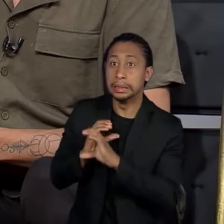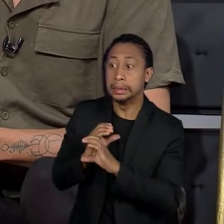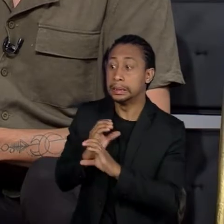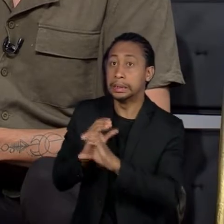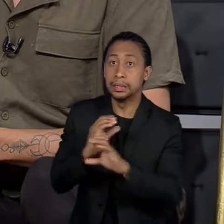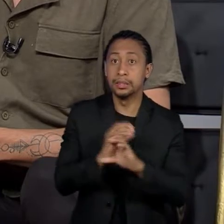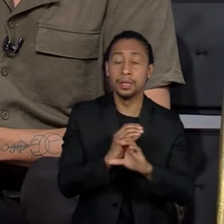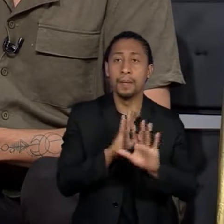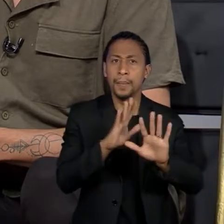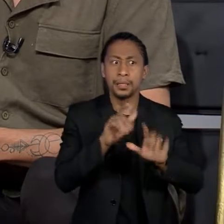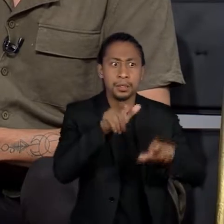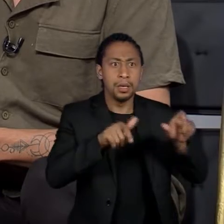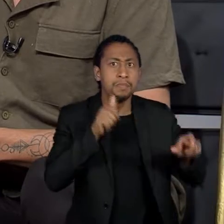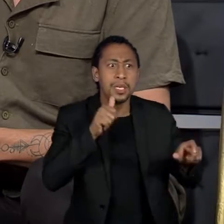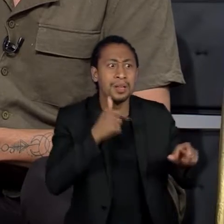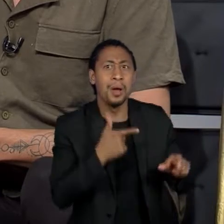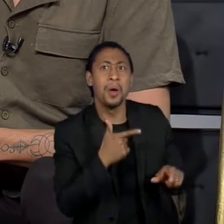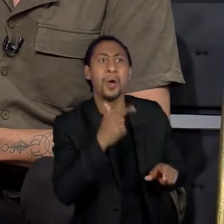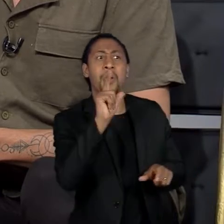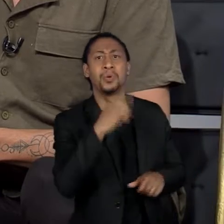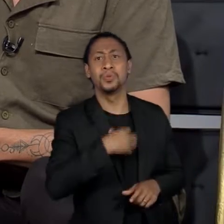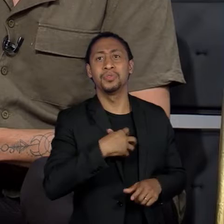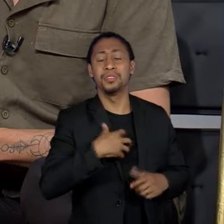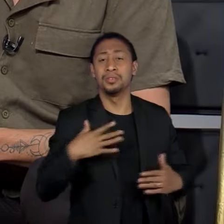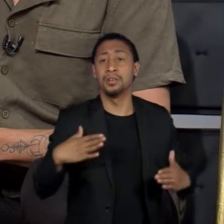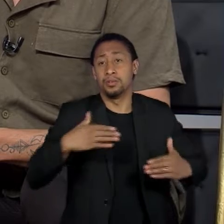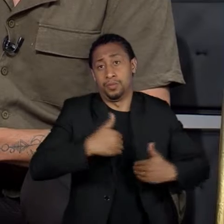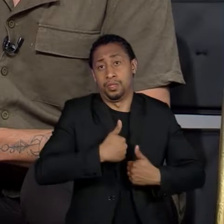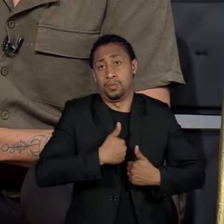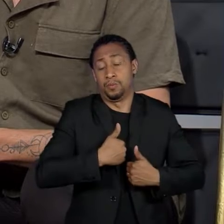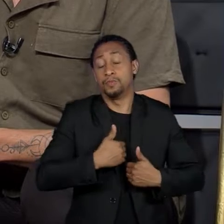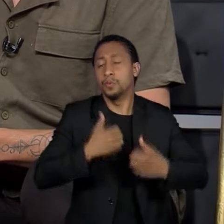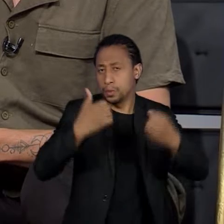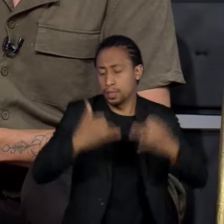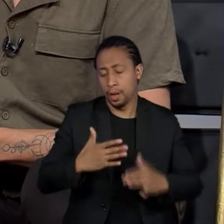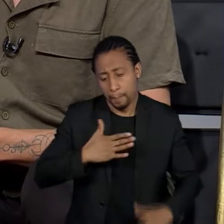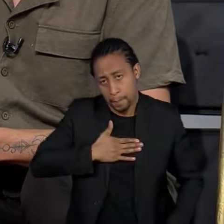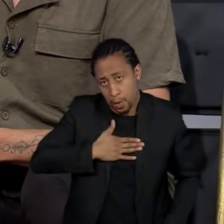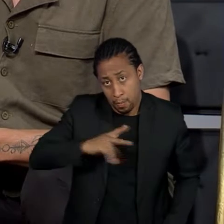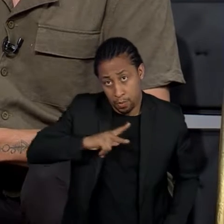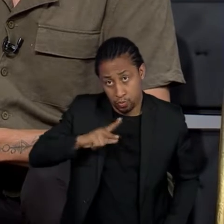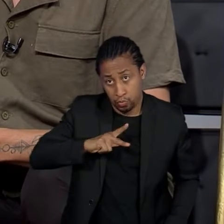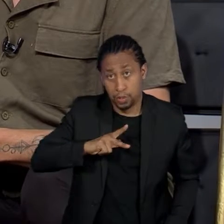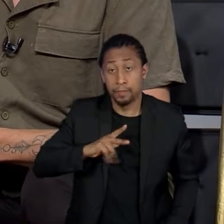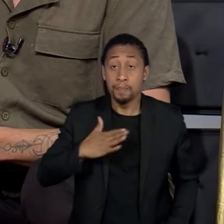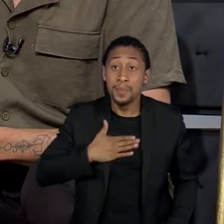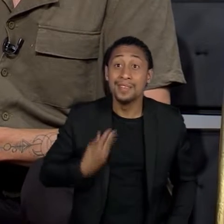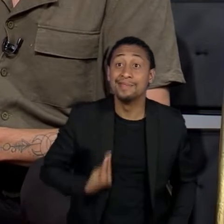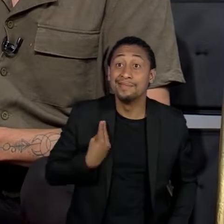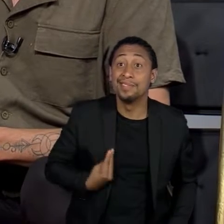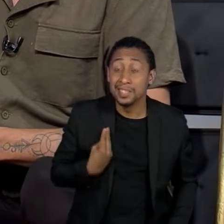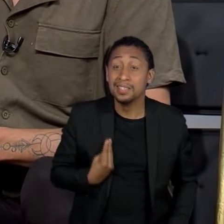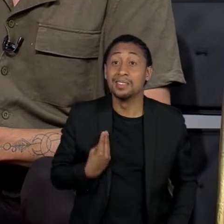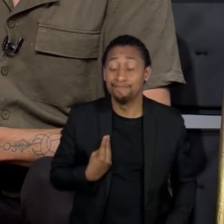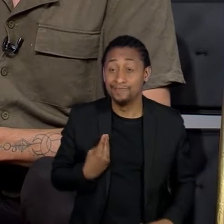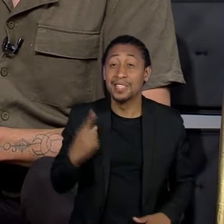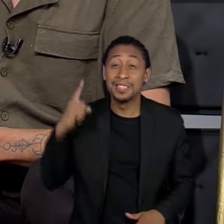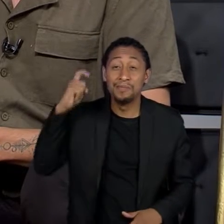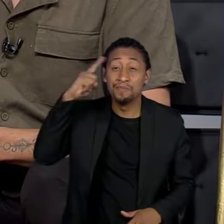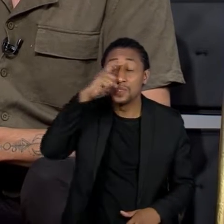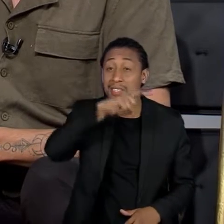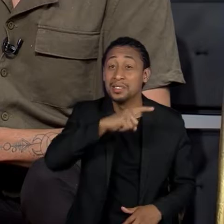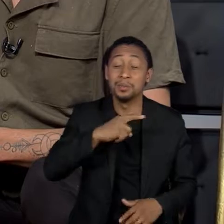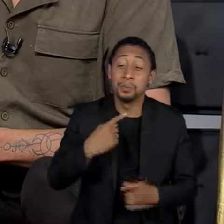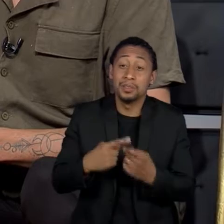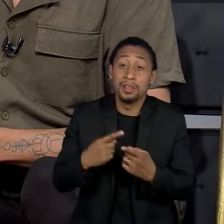E ninguém se dá conta, falando aqui do meu caso pessoal, em quantas áreas da minha vida foram afetadas por esse subdiagnóstico. Porque eu